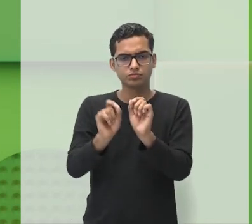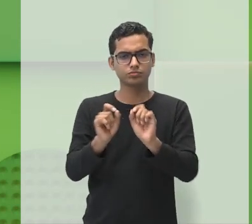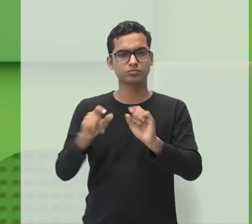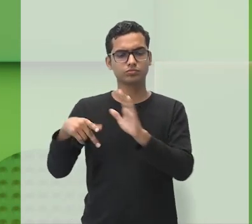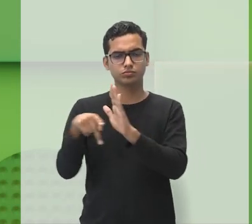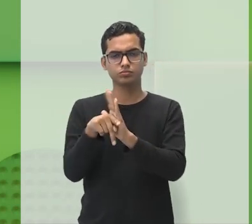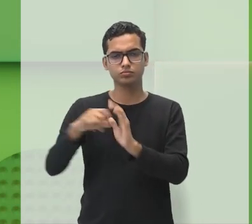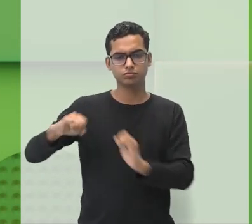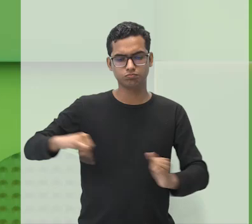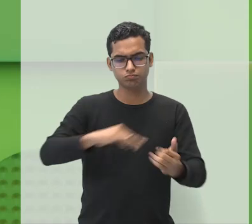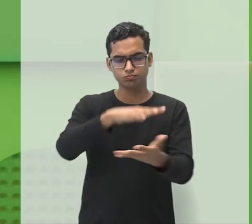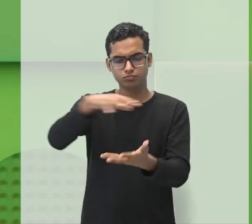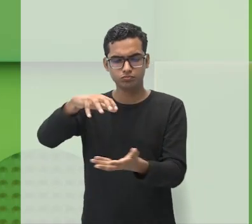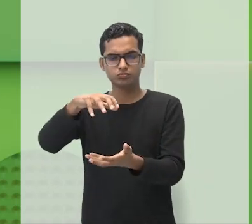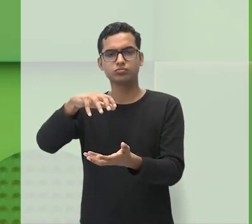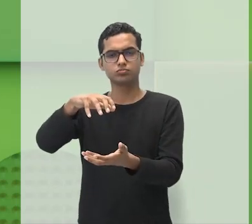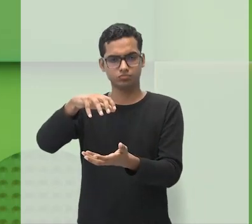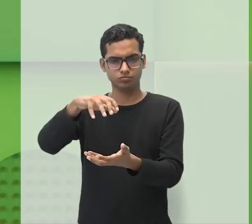ali